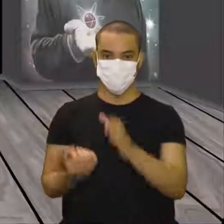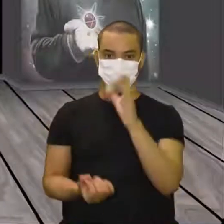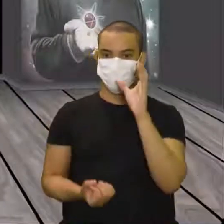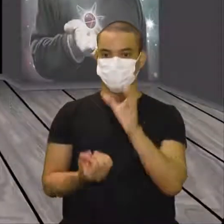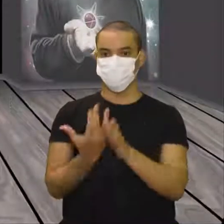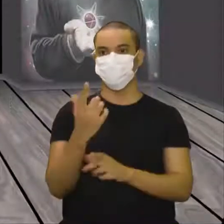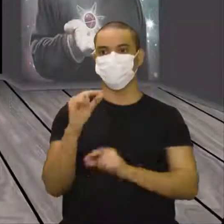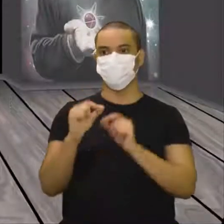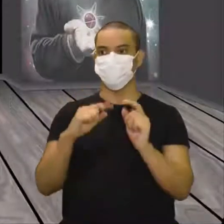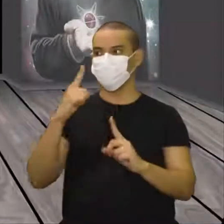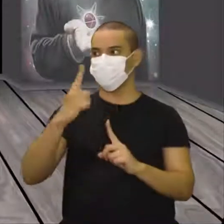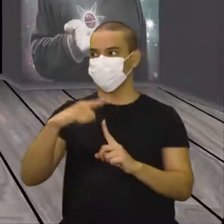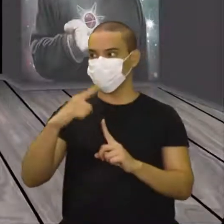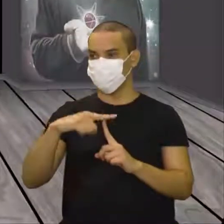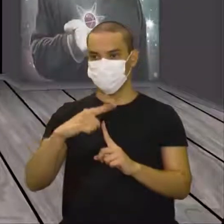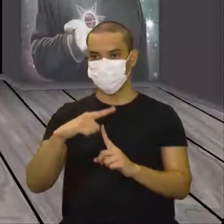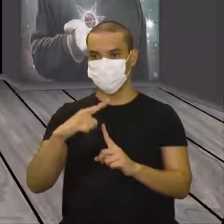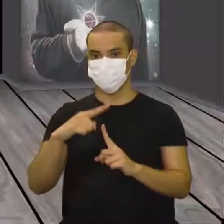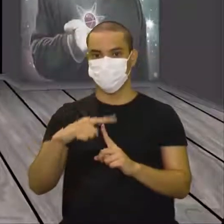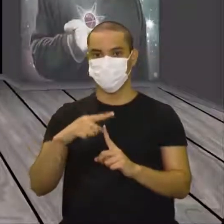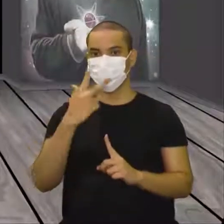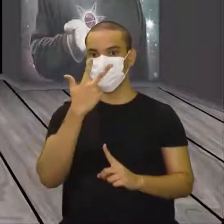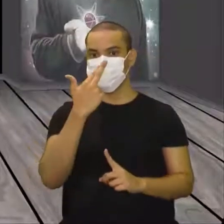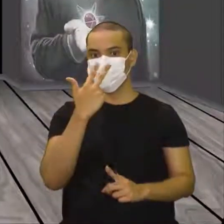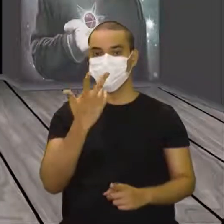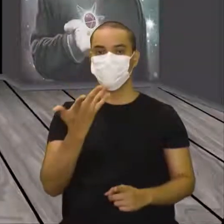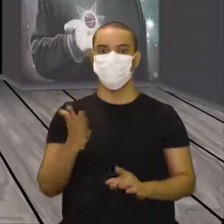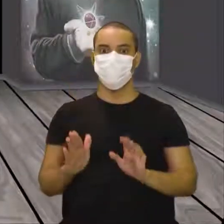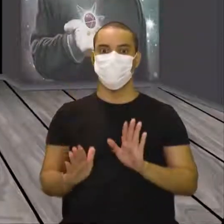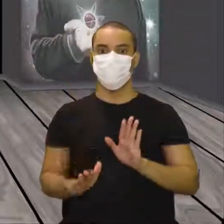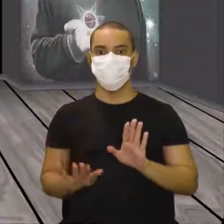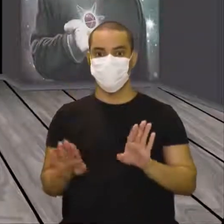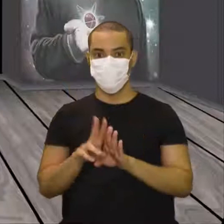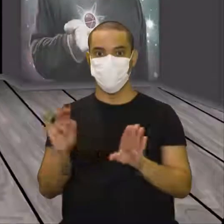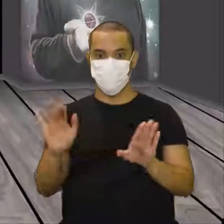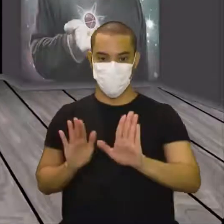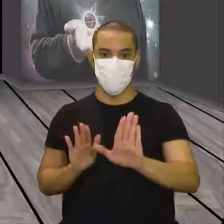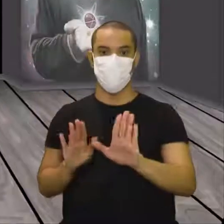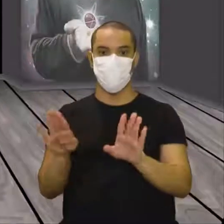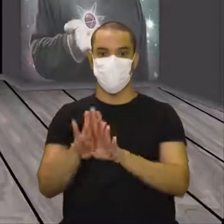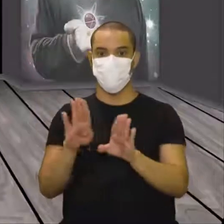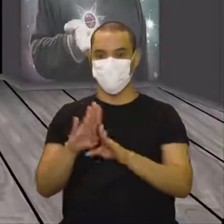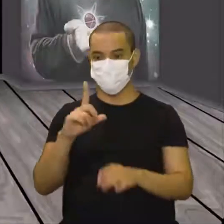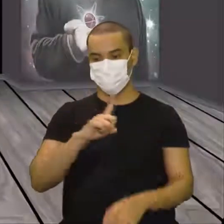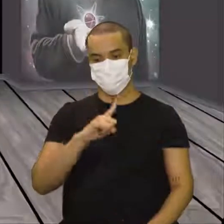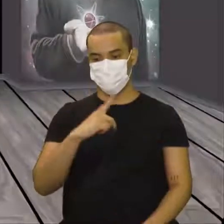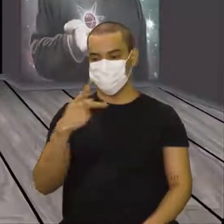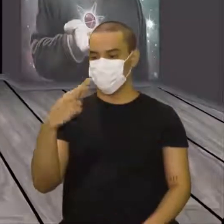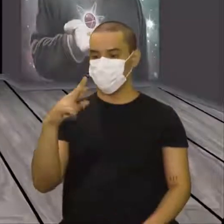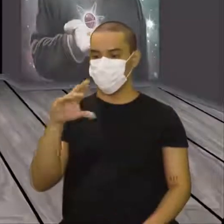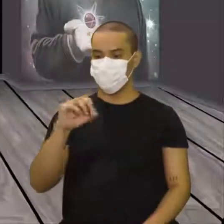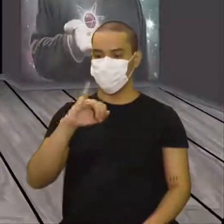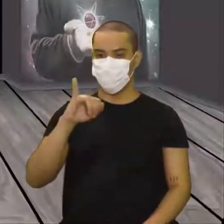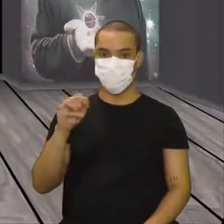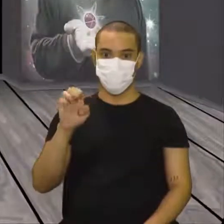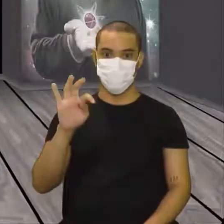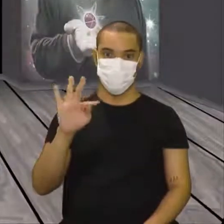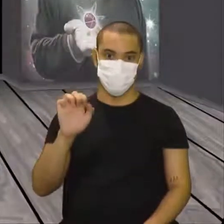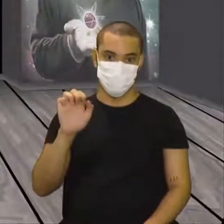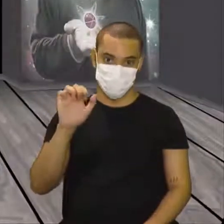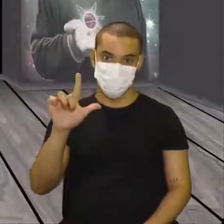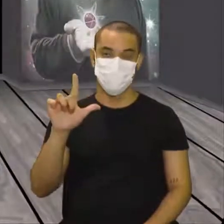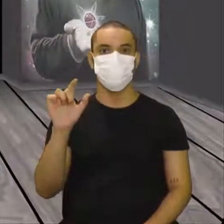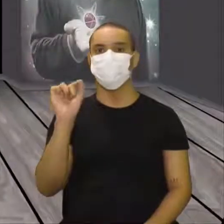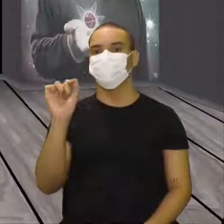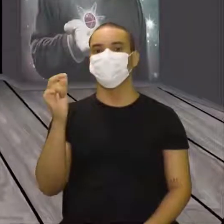um tipo de empurrão, porque vai passar um projétil, pode ser considerado aí, pensar,